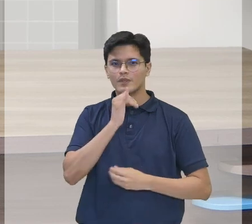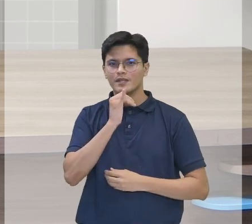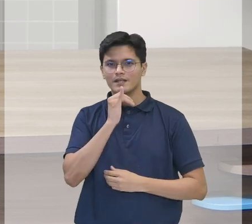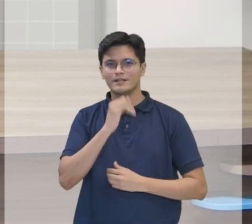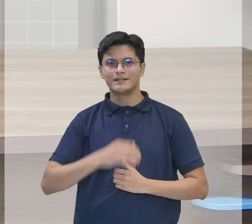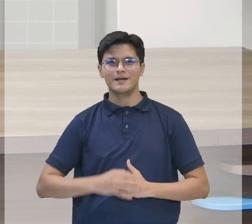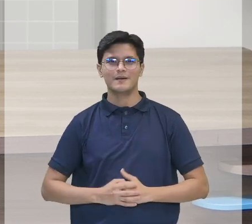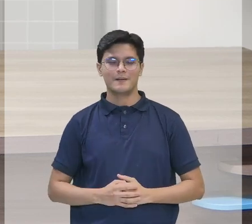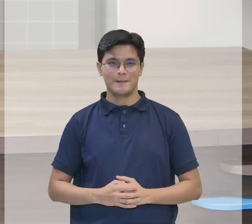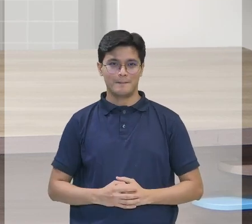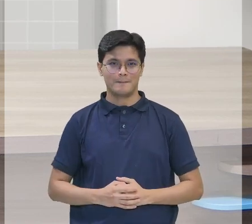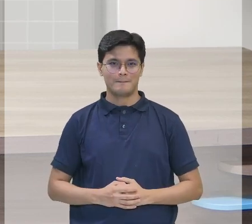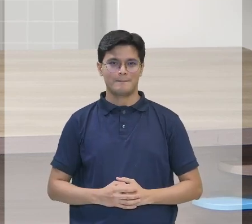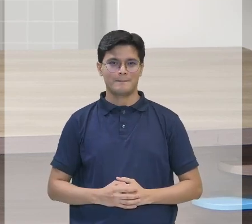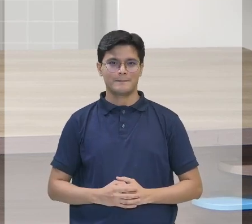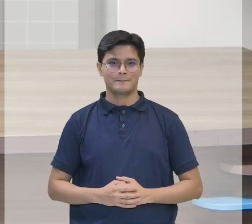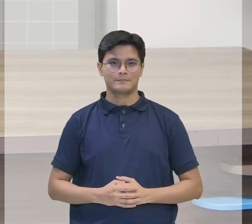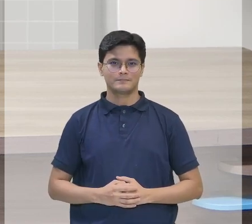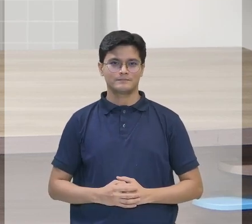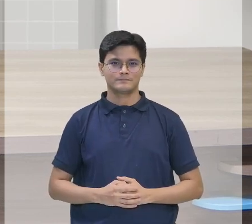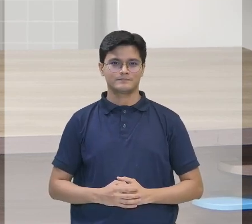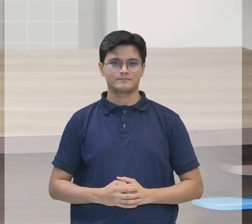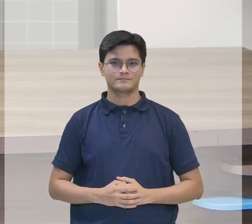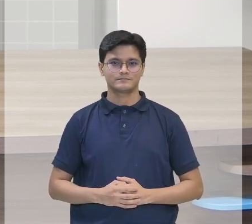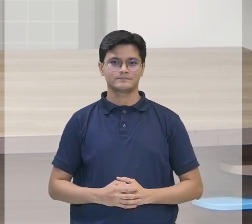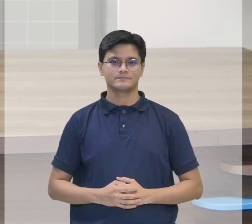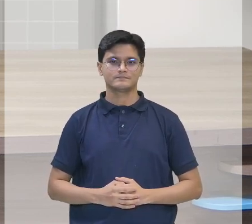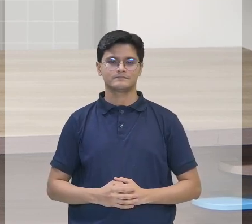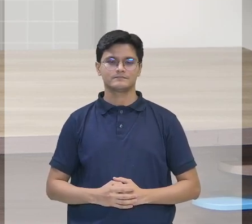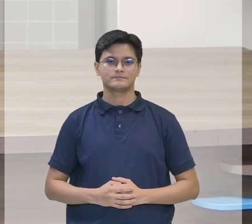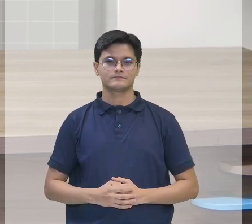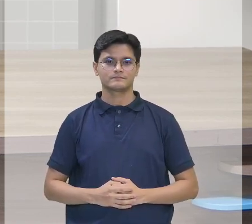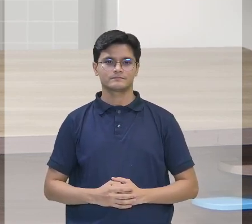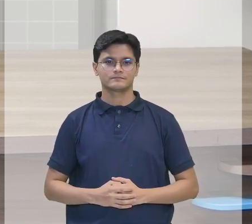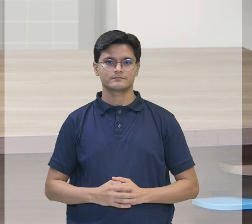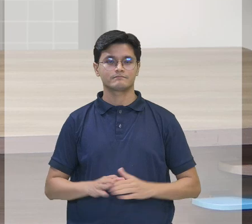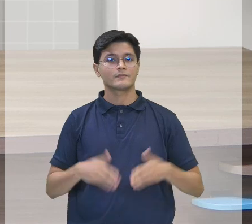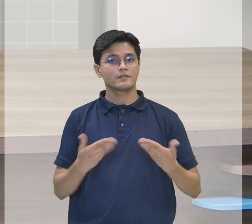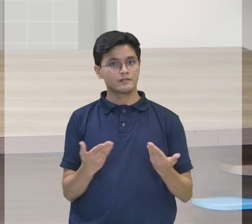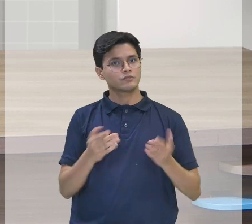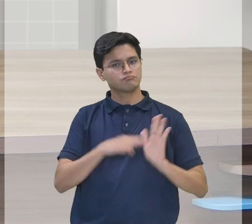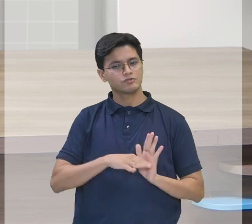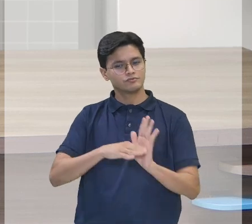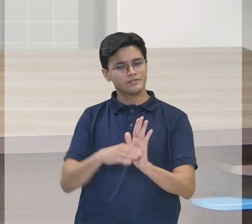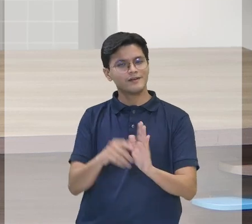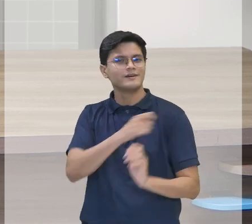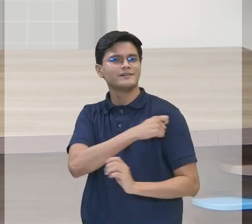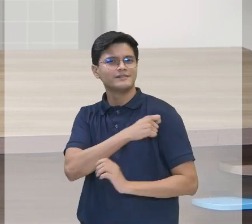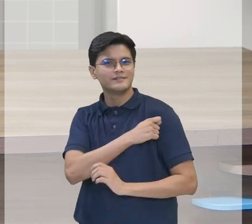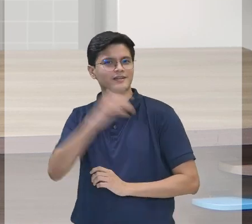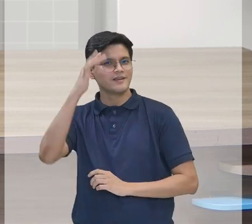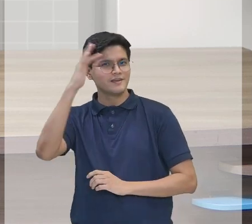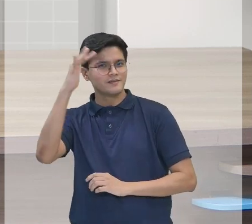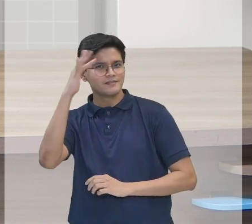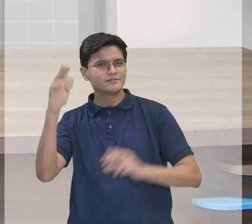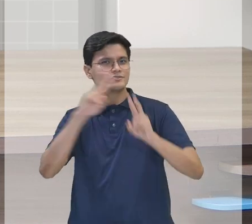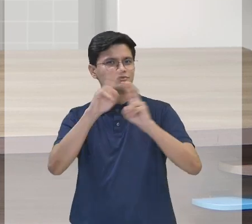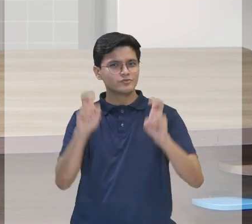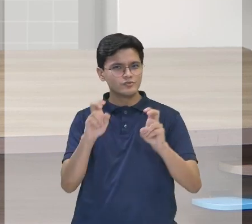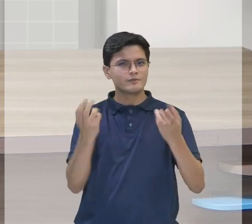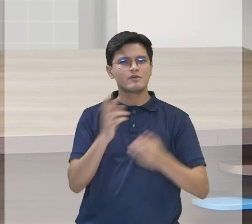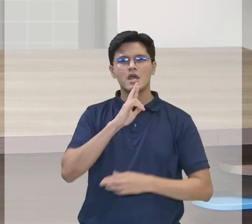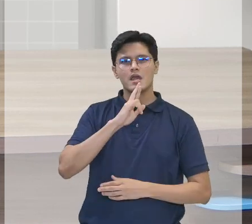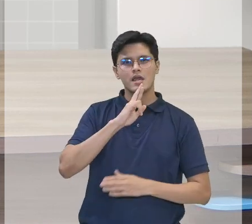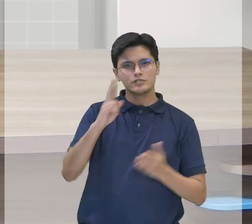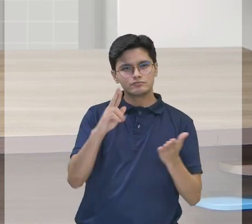ignorar esses passos que são os próprios de checar aquilo mesmo que ele respondeu na tarefa. Então, quando a gente tem algo que é